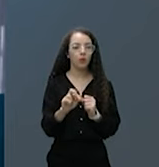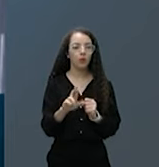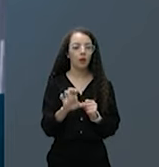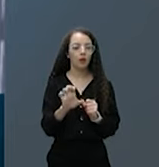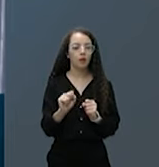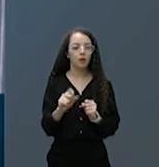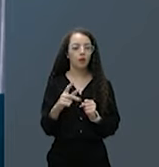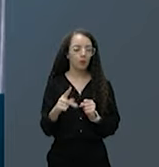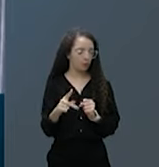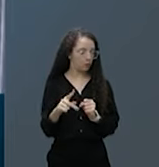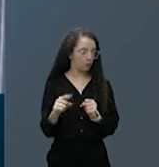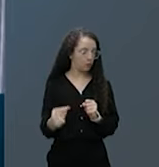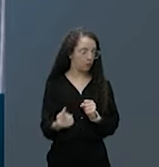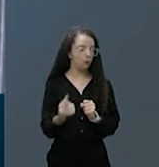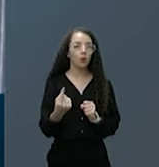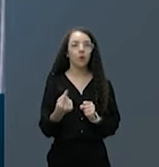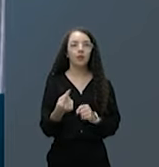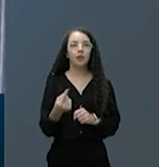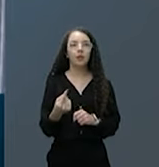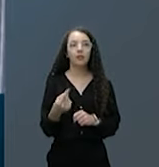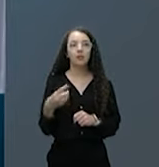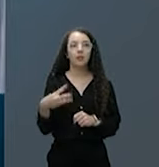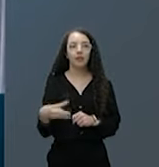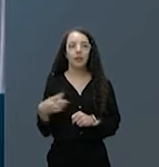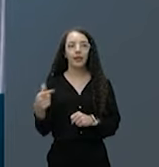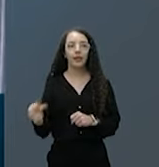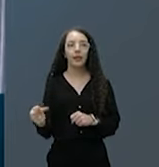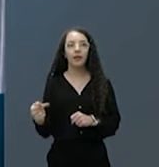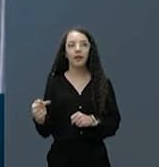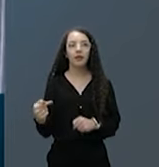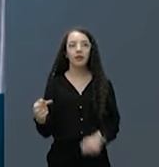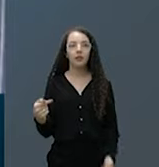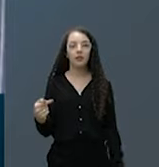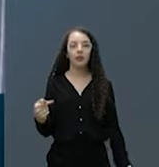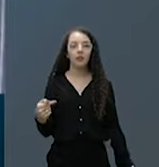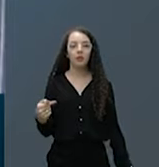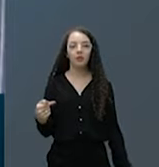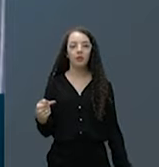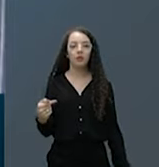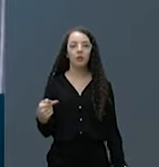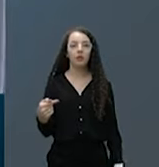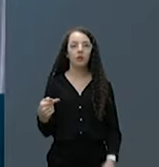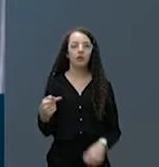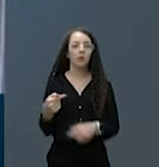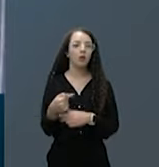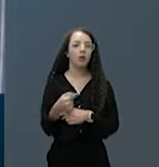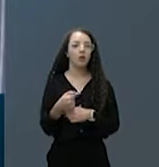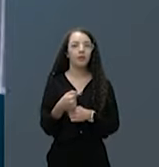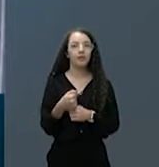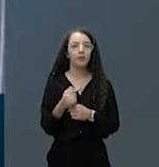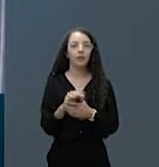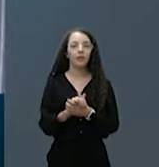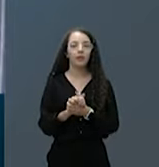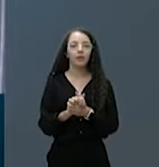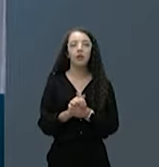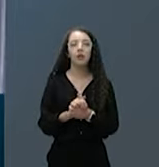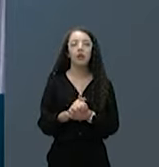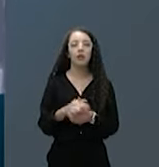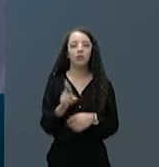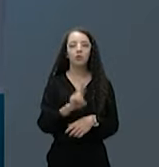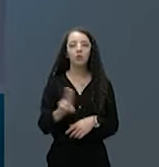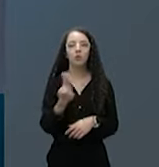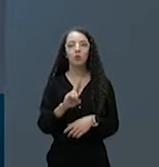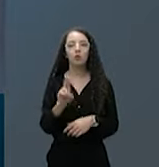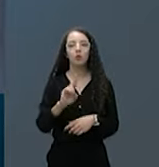137-141, julgado pela Corte Especial, repito, em 2012, na vigência do Código de 73,